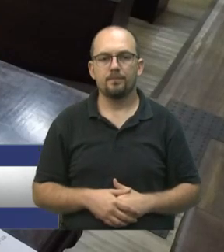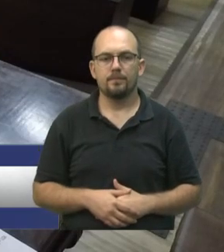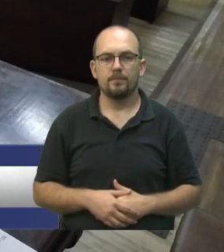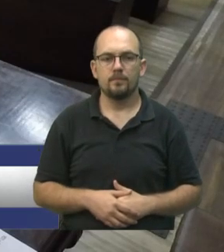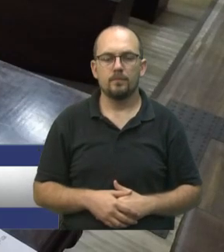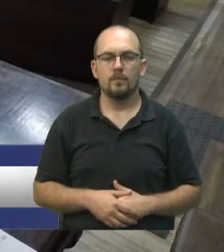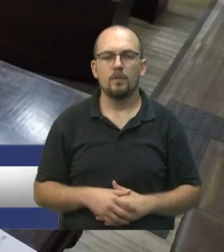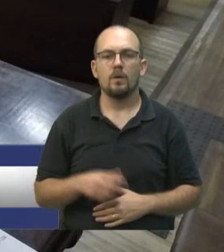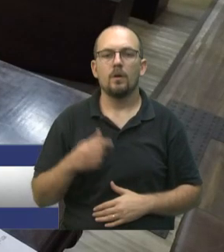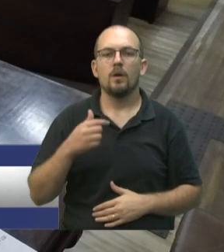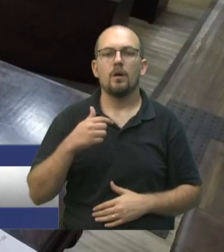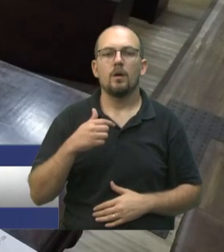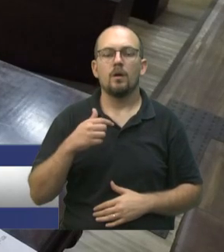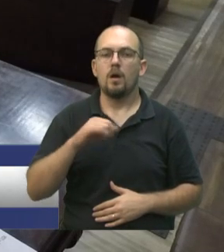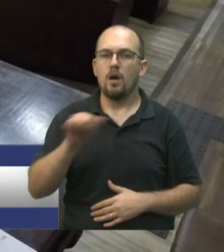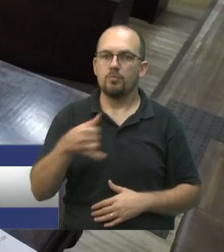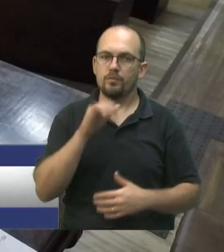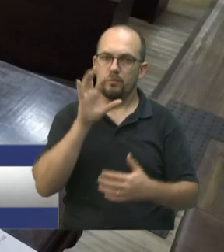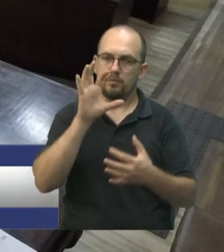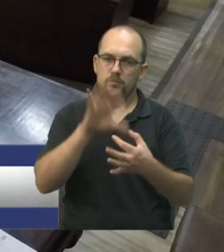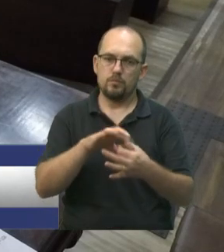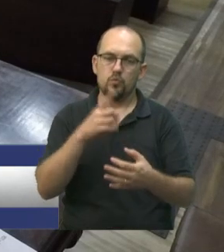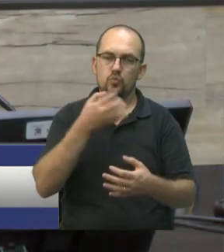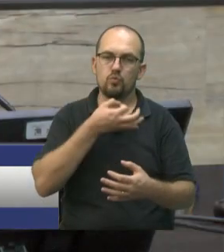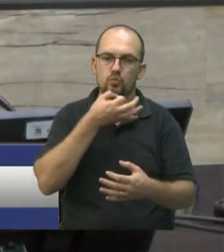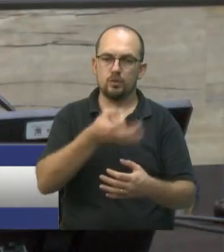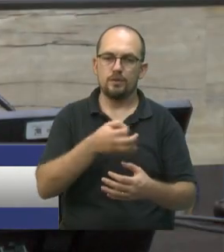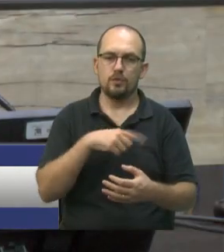Aproveitando até a deixa de vocês, uma sugestão que nós estamos